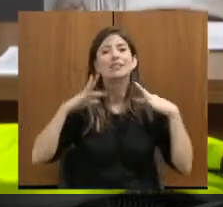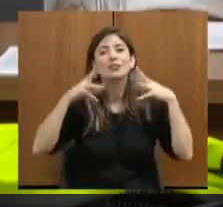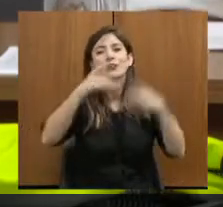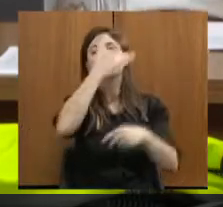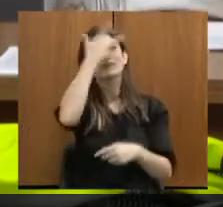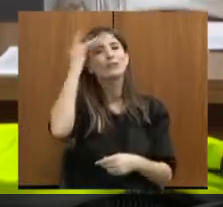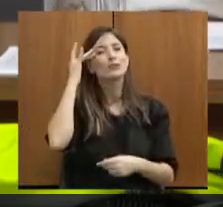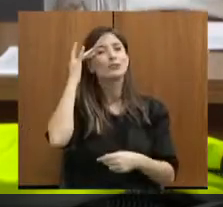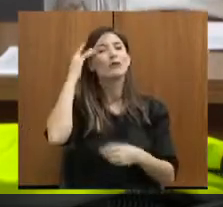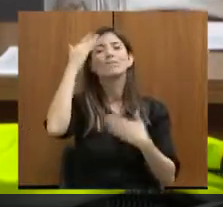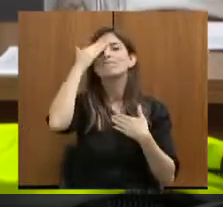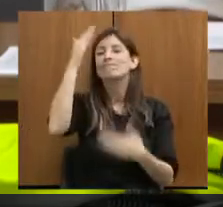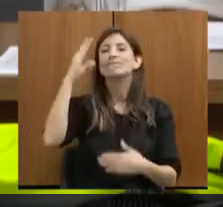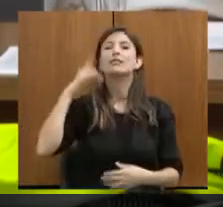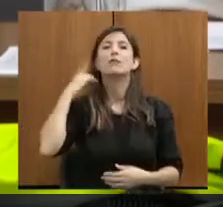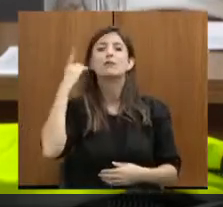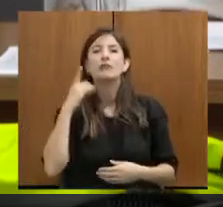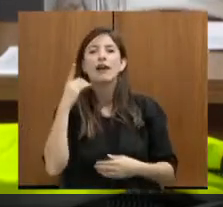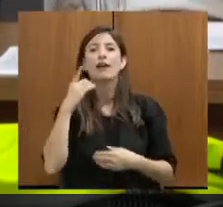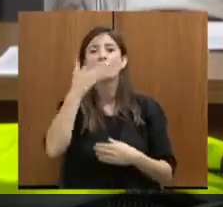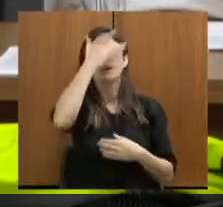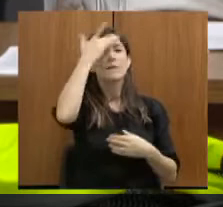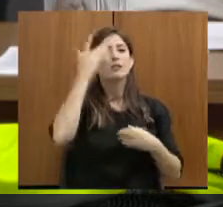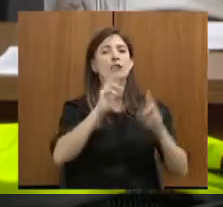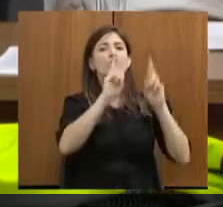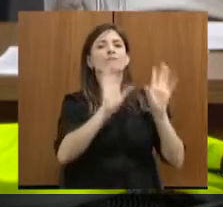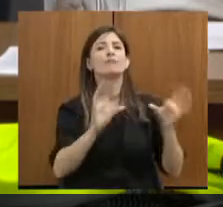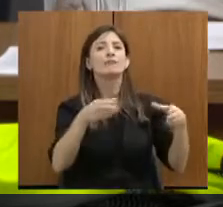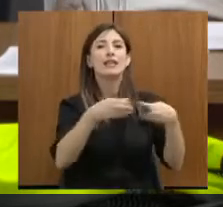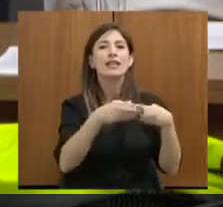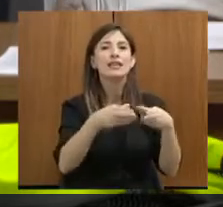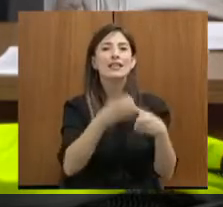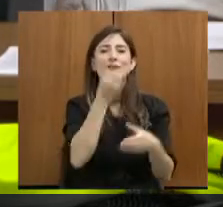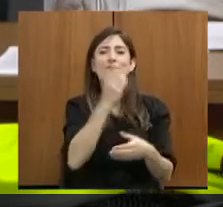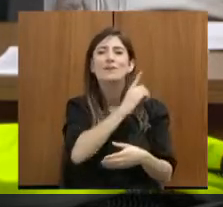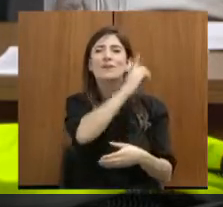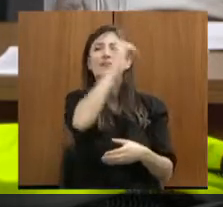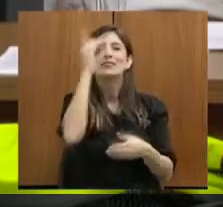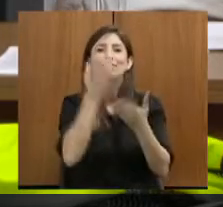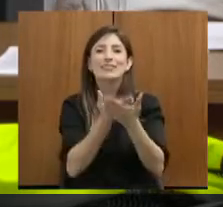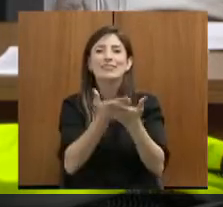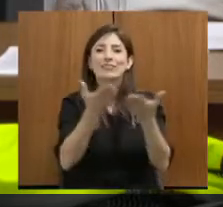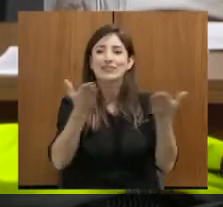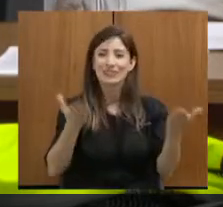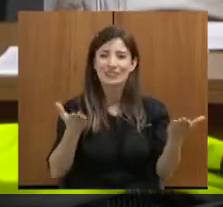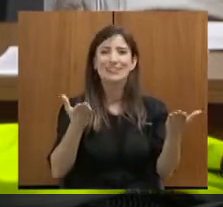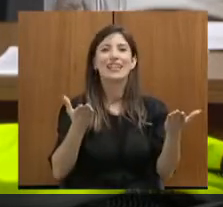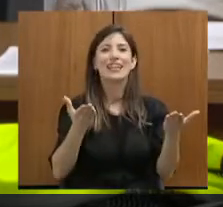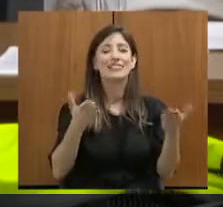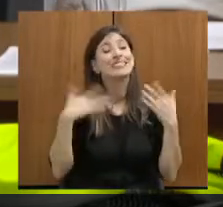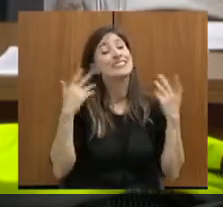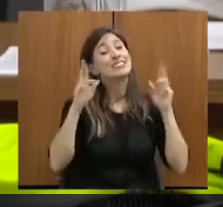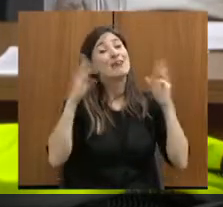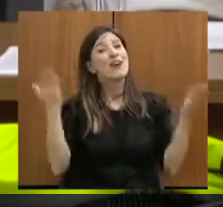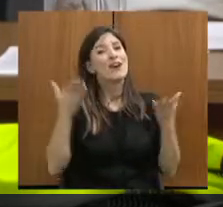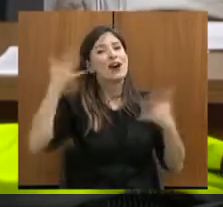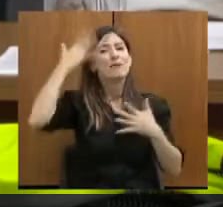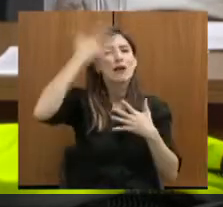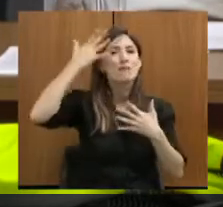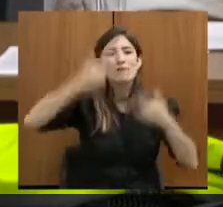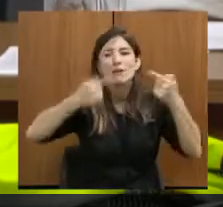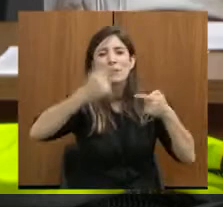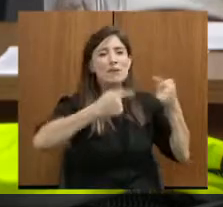deputada a todo o pessoal não é da equipe tá e tenha um bom dia espero que dessas falas a gente consiga fazer